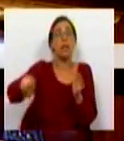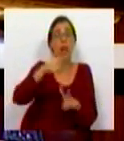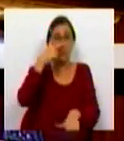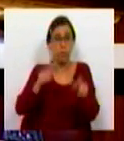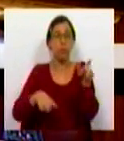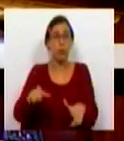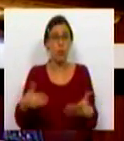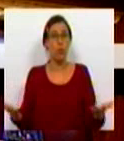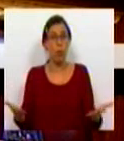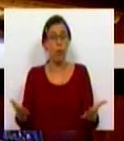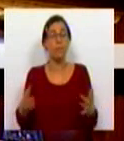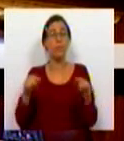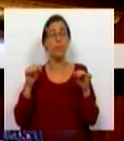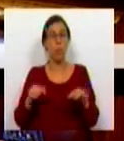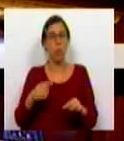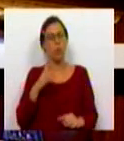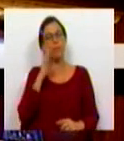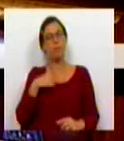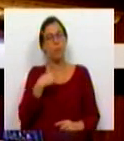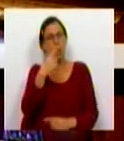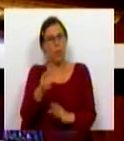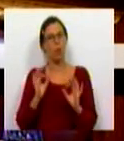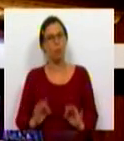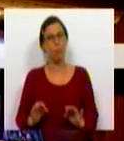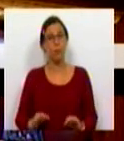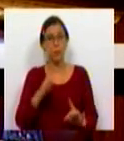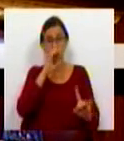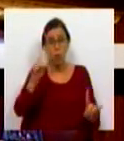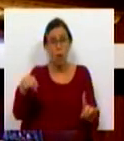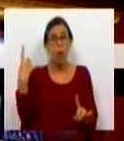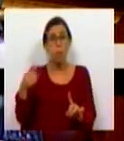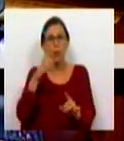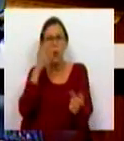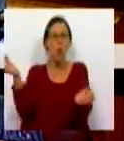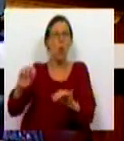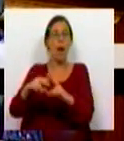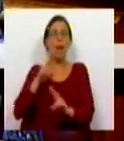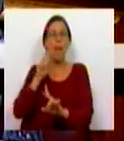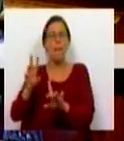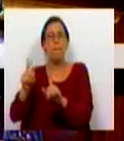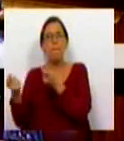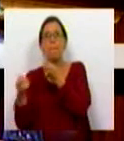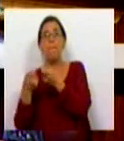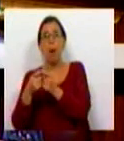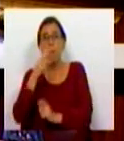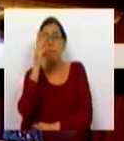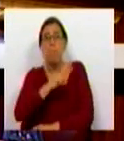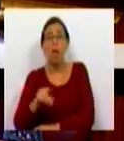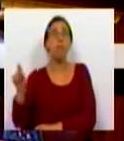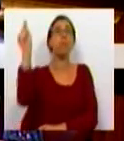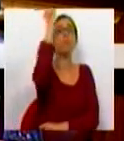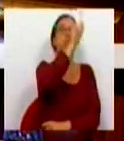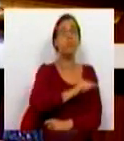das populações. Hoje arrisco-me até a afirmar que, se não fosse o poder local e as respostas de proximidade que milhares de